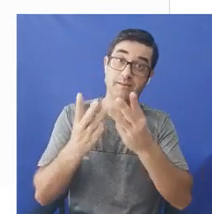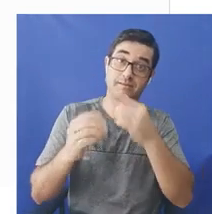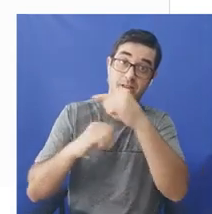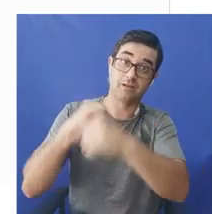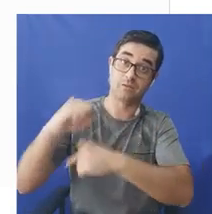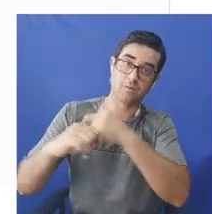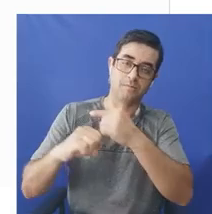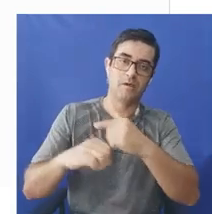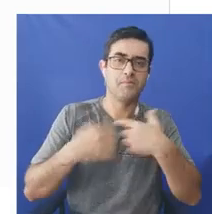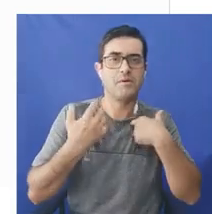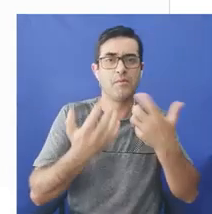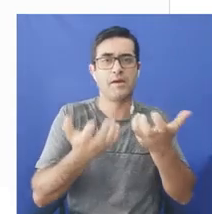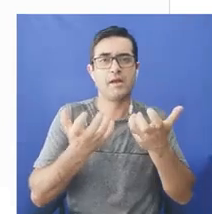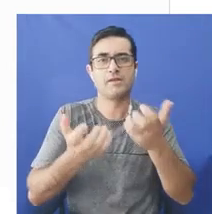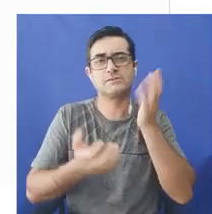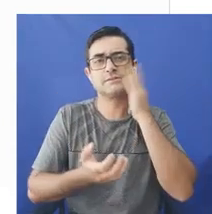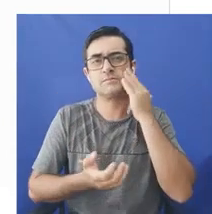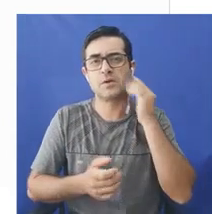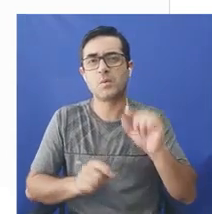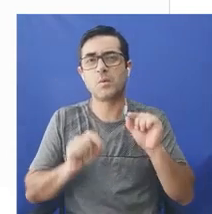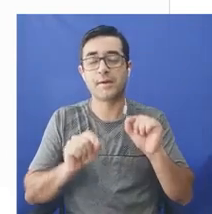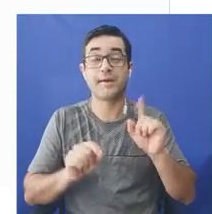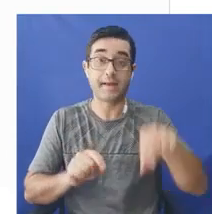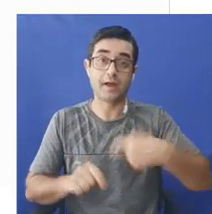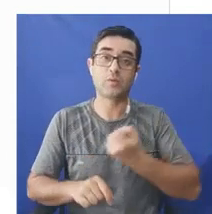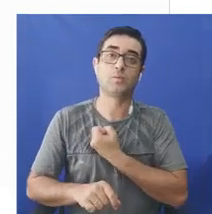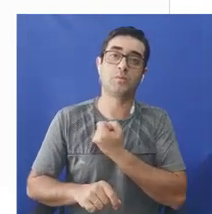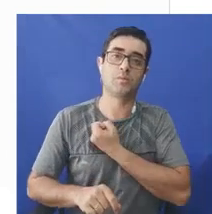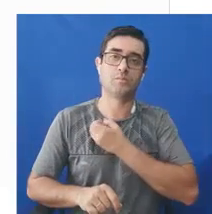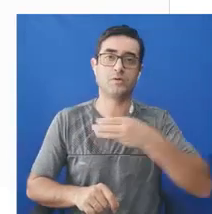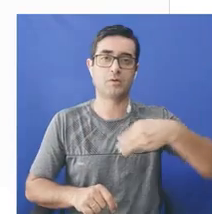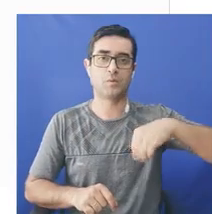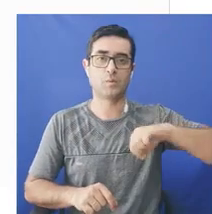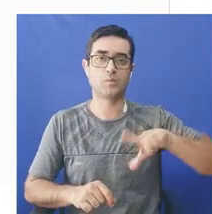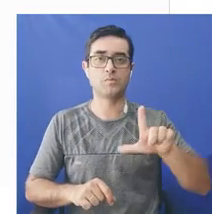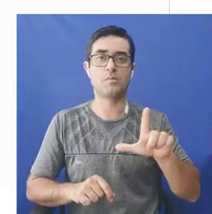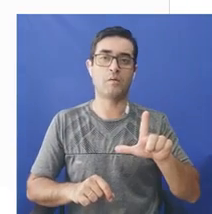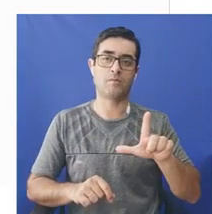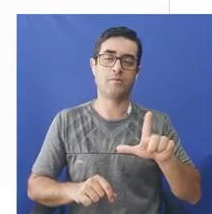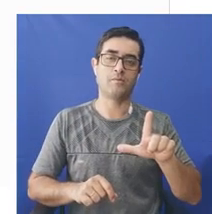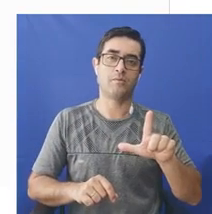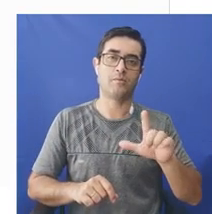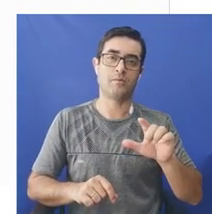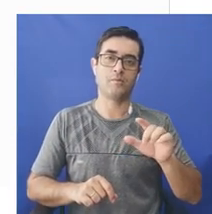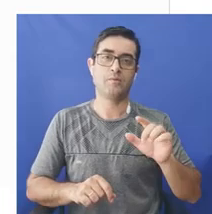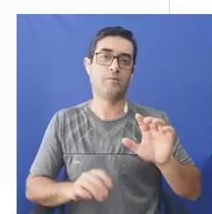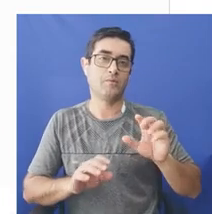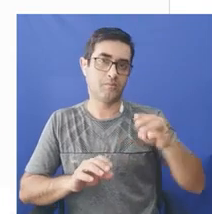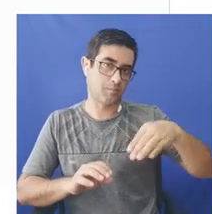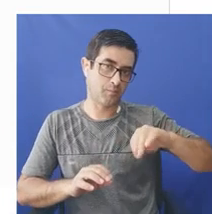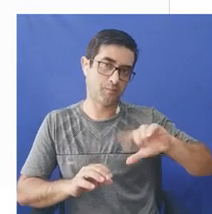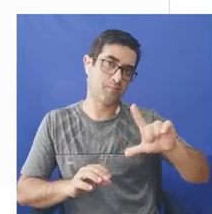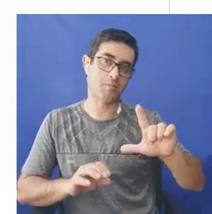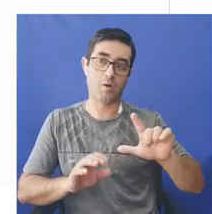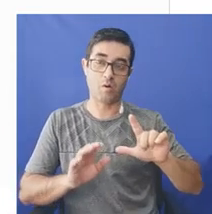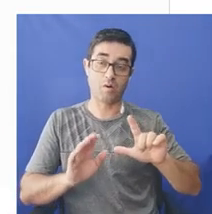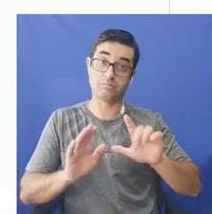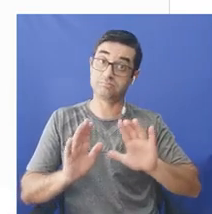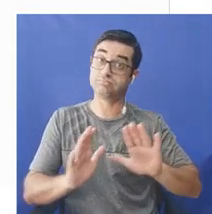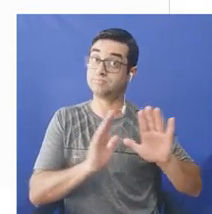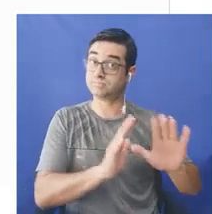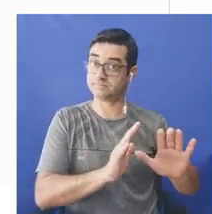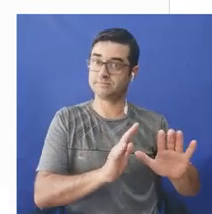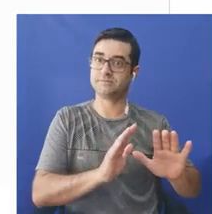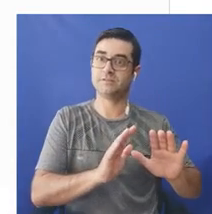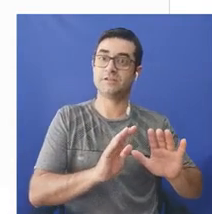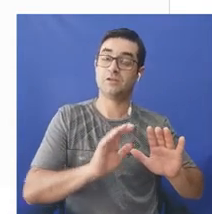atômica. Então, o que eu quero? Eu quero o número de mols. Então, eu passo, ó, eu vou isolar o número de mols